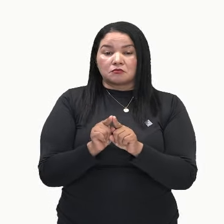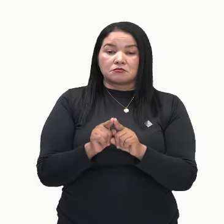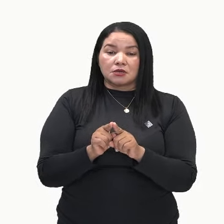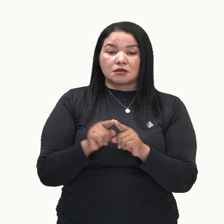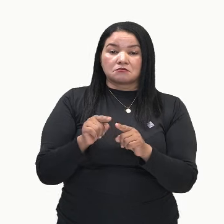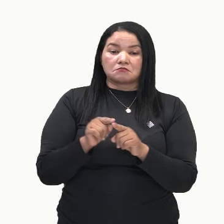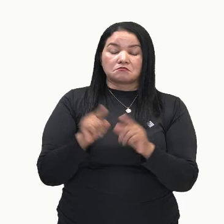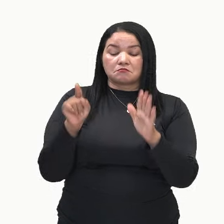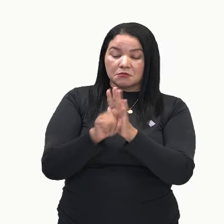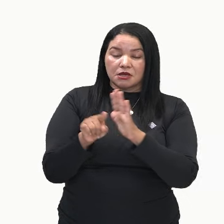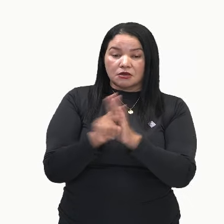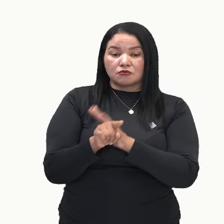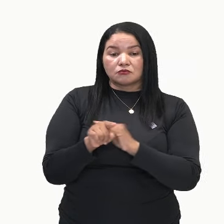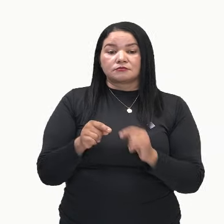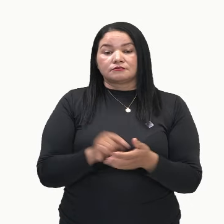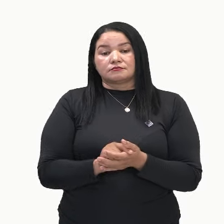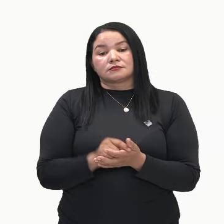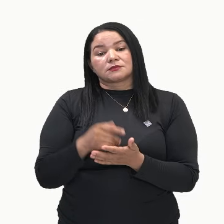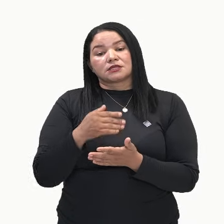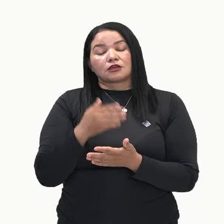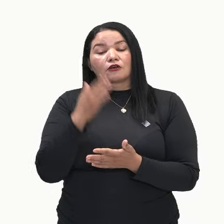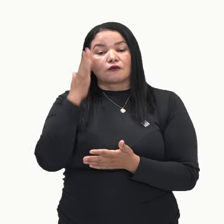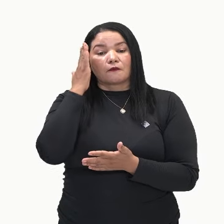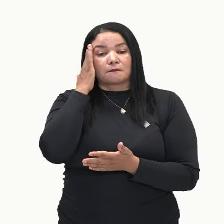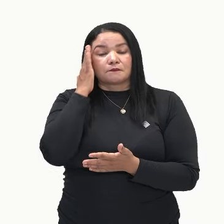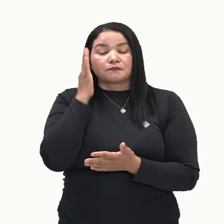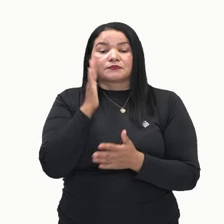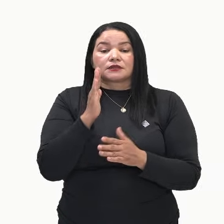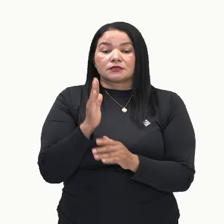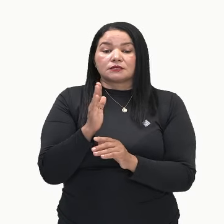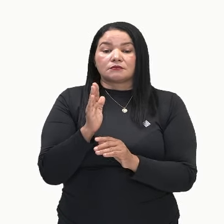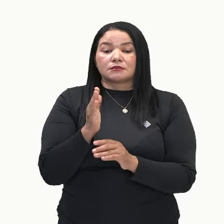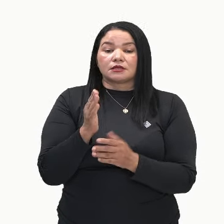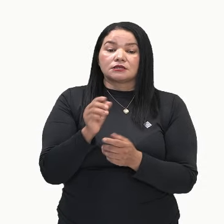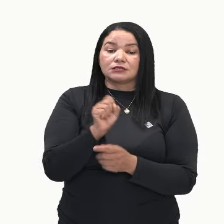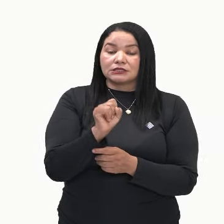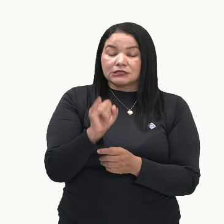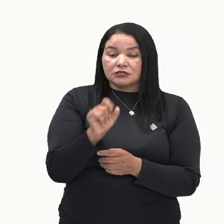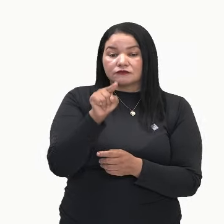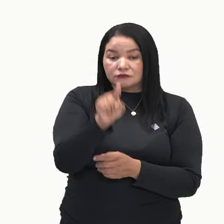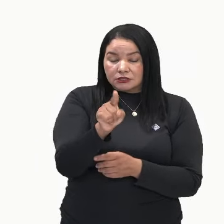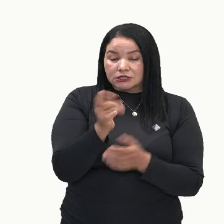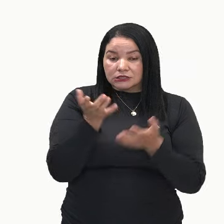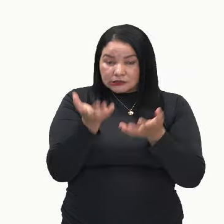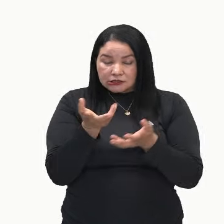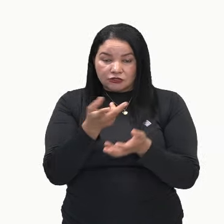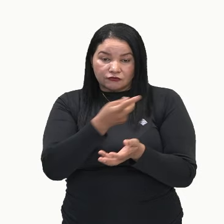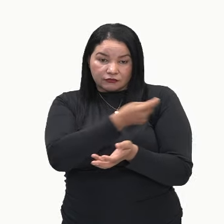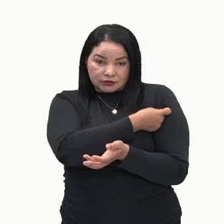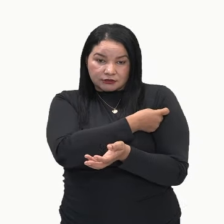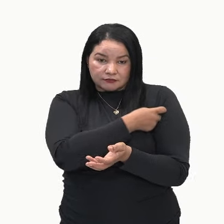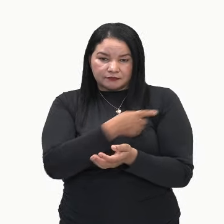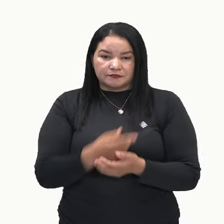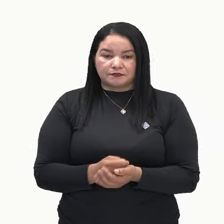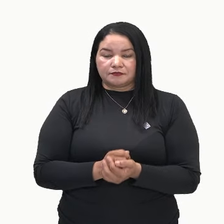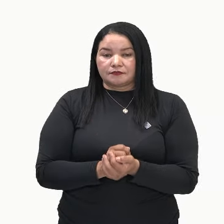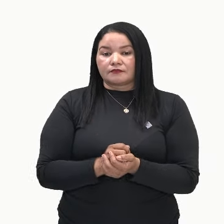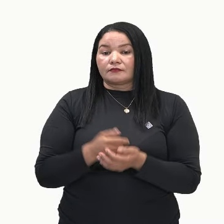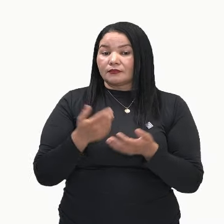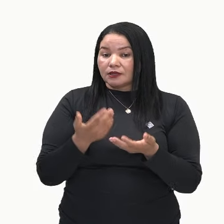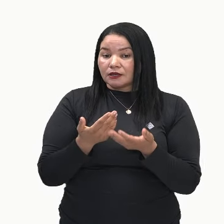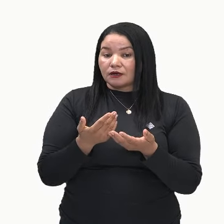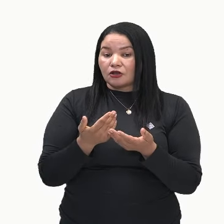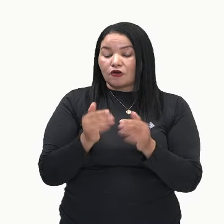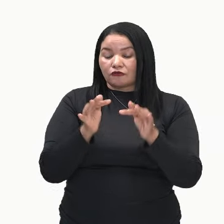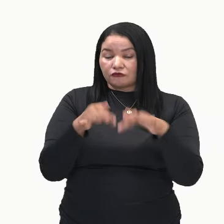interrogação. Gostaria de saber se você deseja se vacinar. Isso aqui é uma pergunta. Só que ela não leva ao ponto